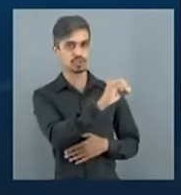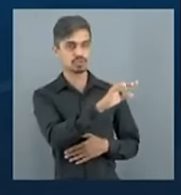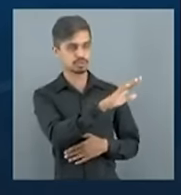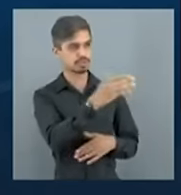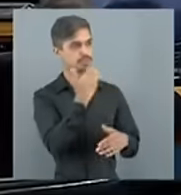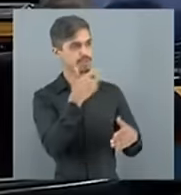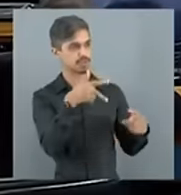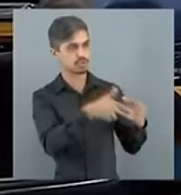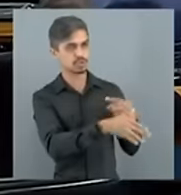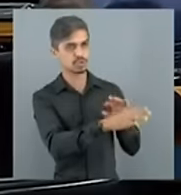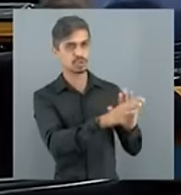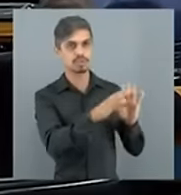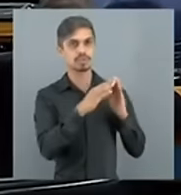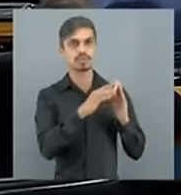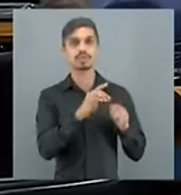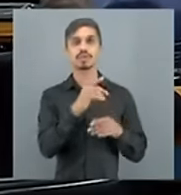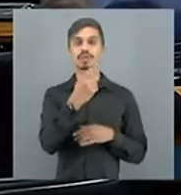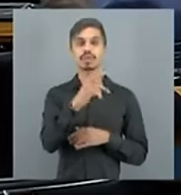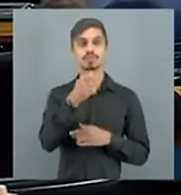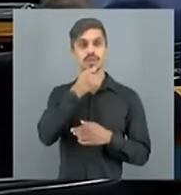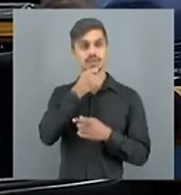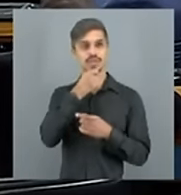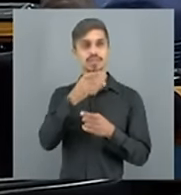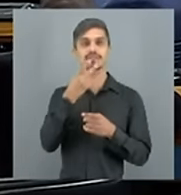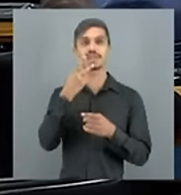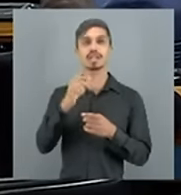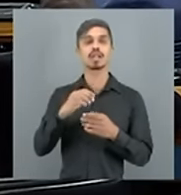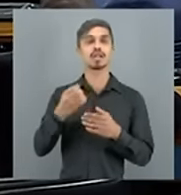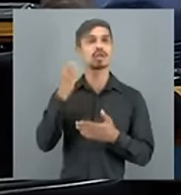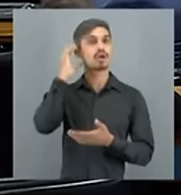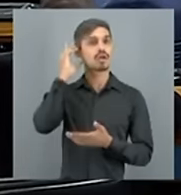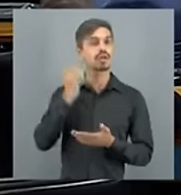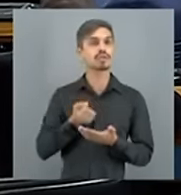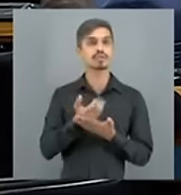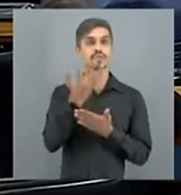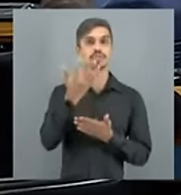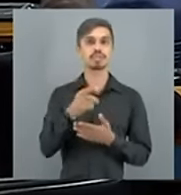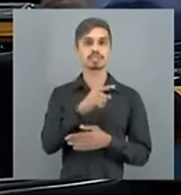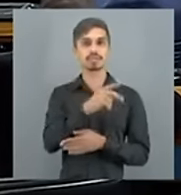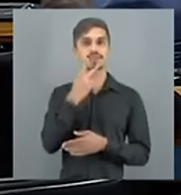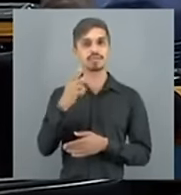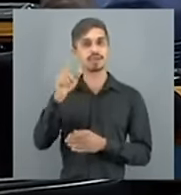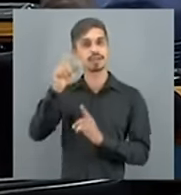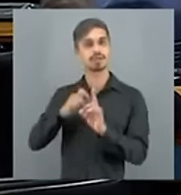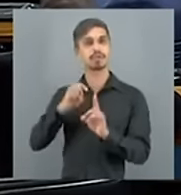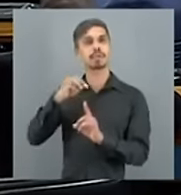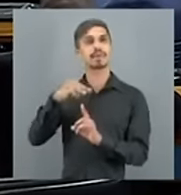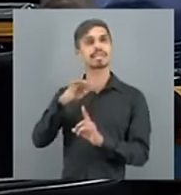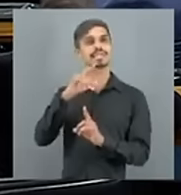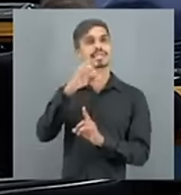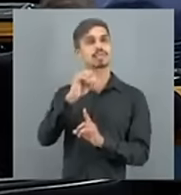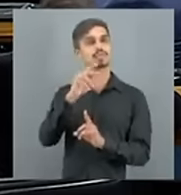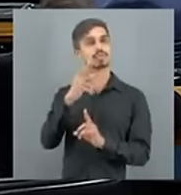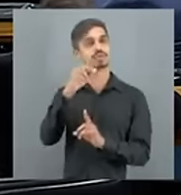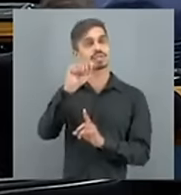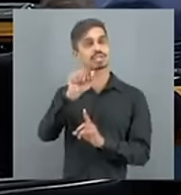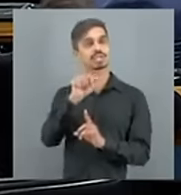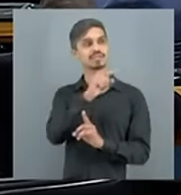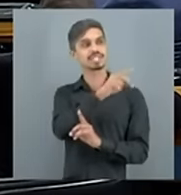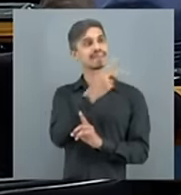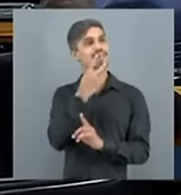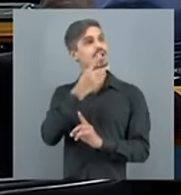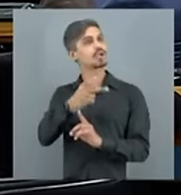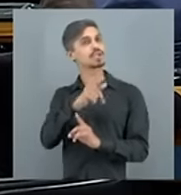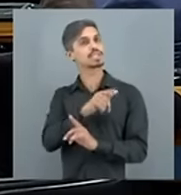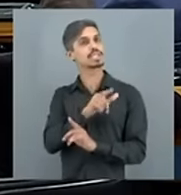à vontade. Na entrevista que você fala no Rio Podcast para o jornalista Marcelo Cunha, você afirma que teve